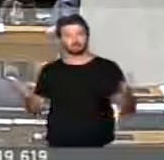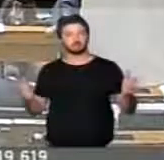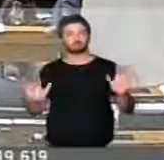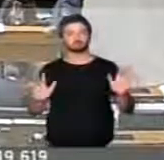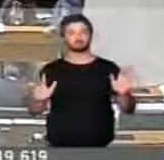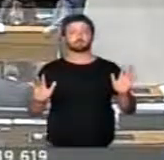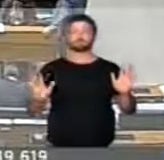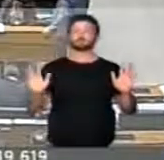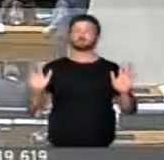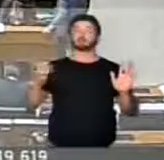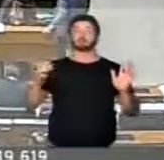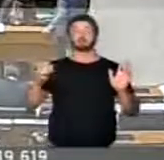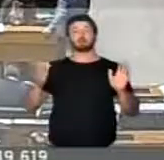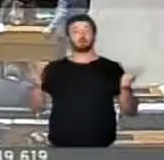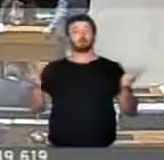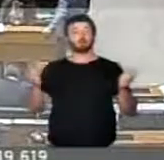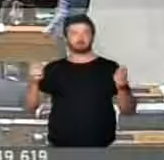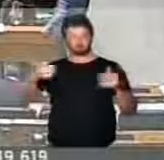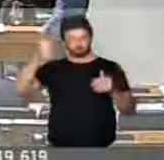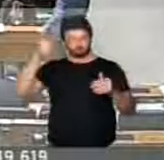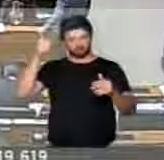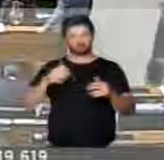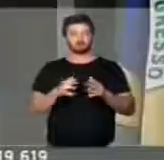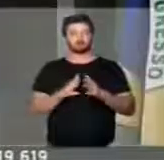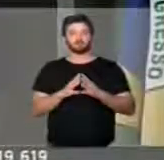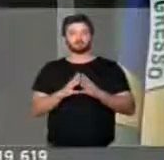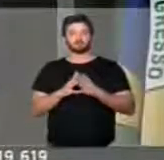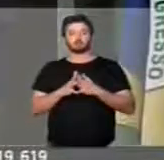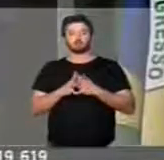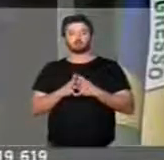senhor presidente, primeiro para poder